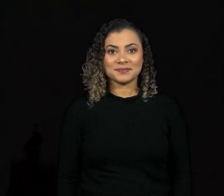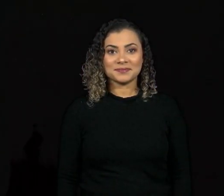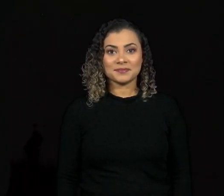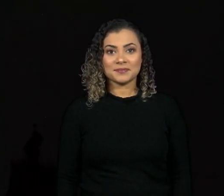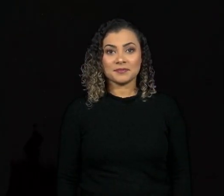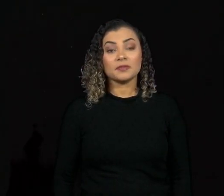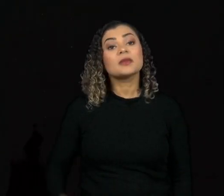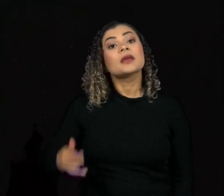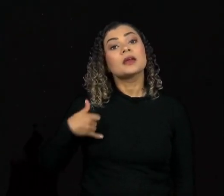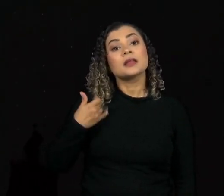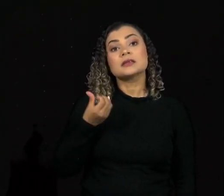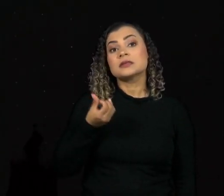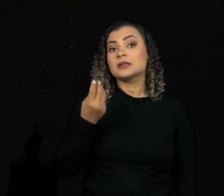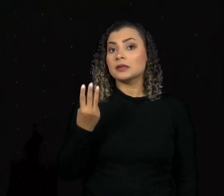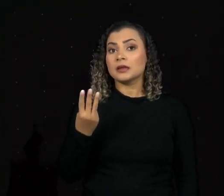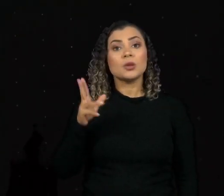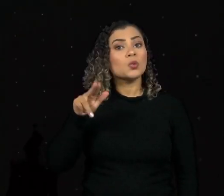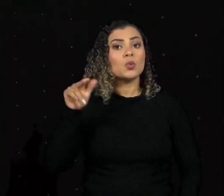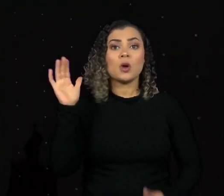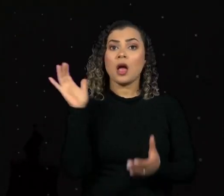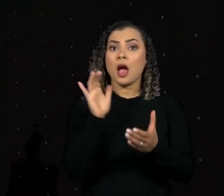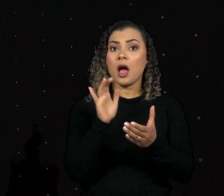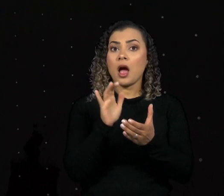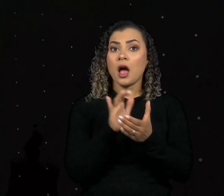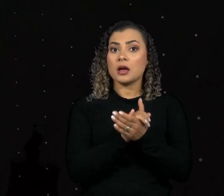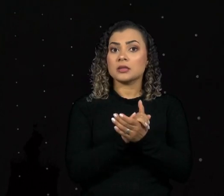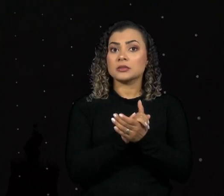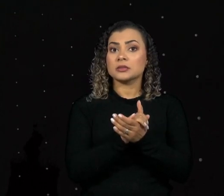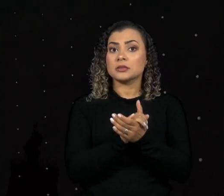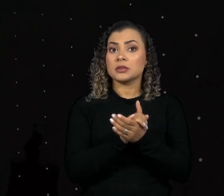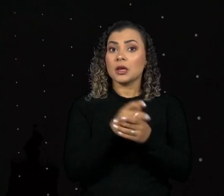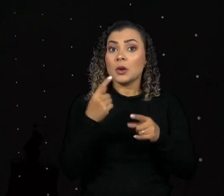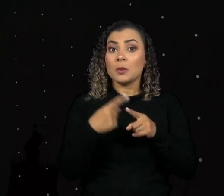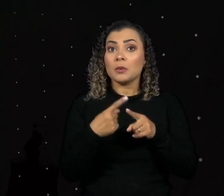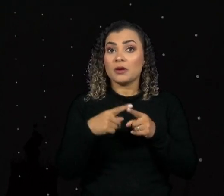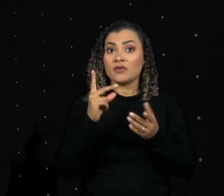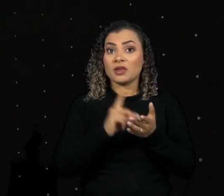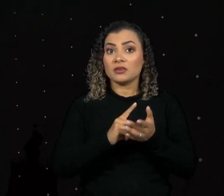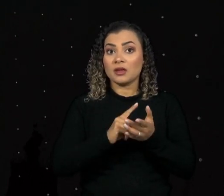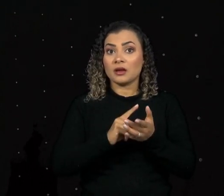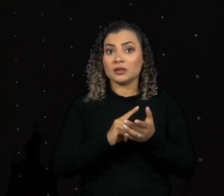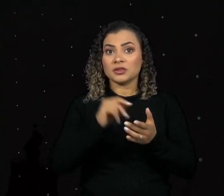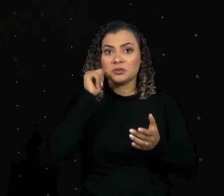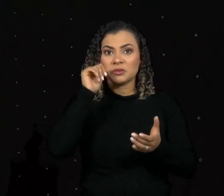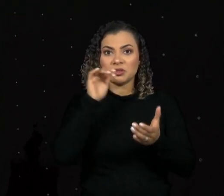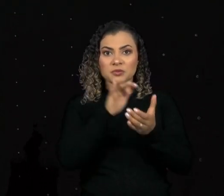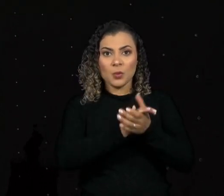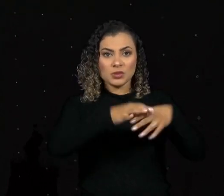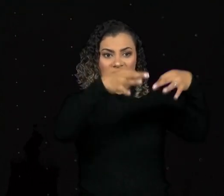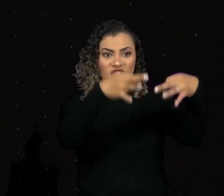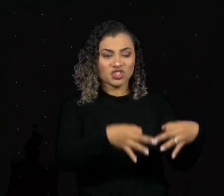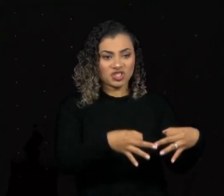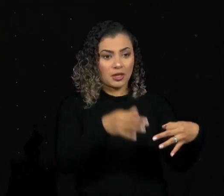Tenho 63 anos e nunca casei, porque nenhuma mulher foi digna de ser minha esposa. Digna?